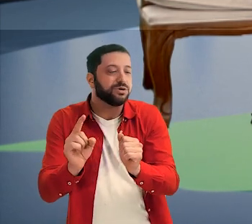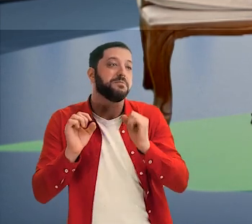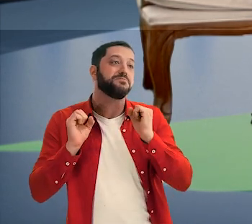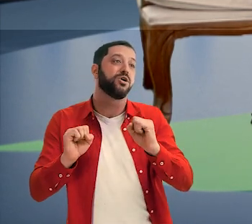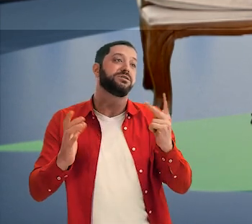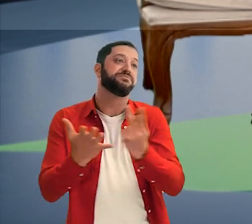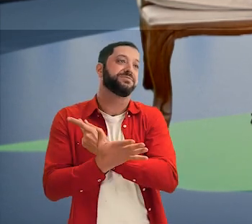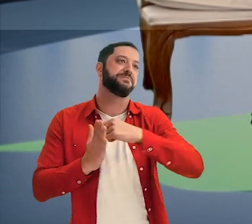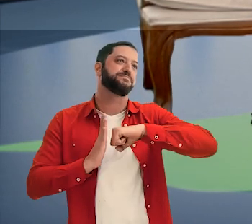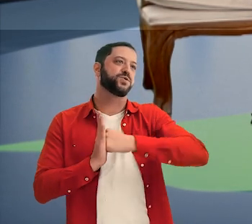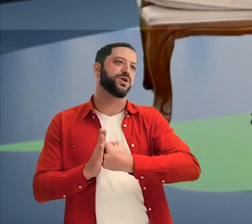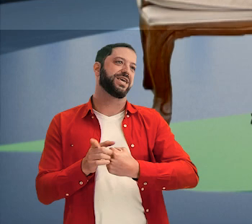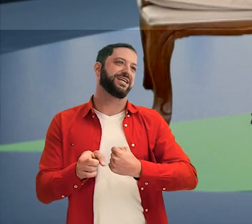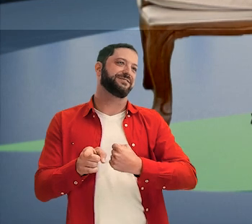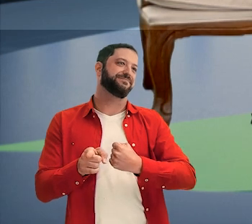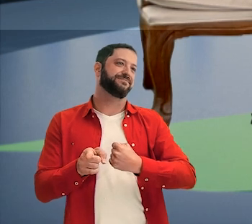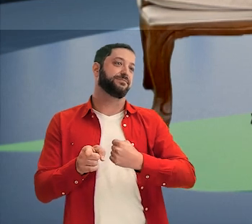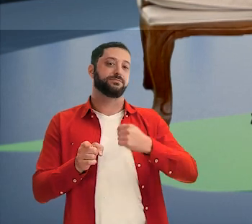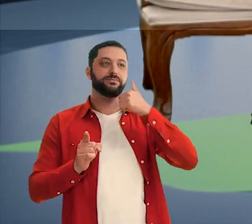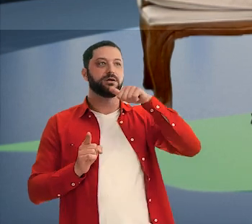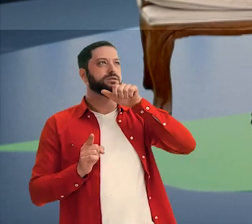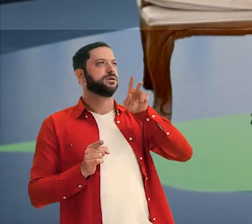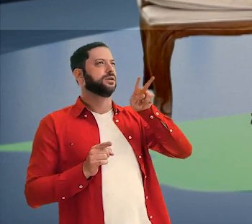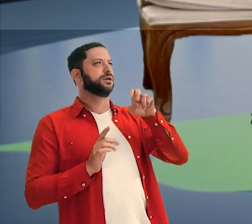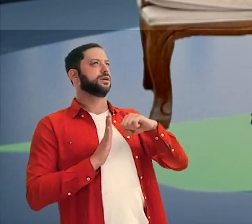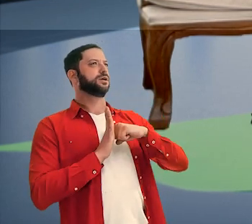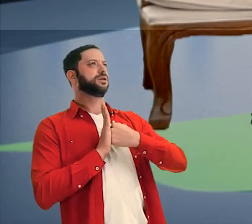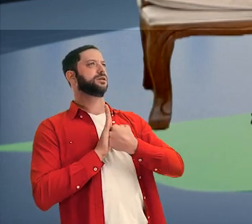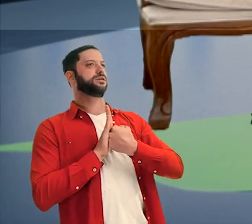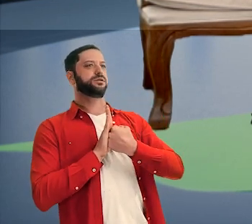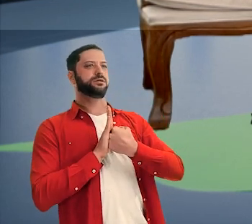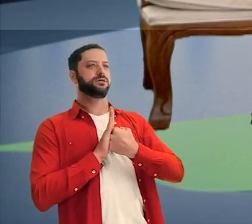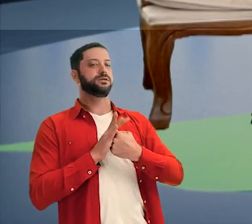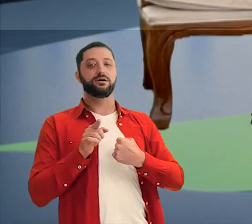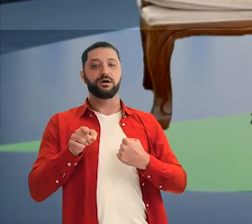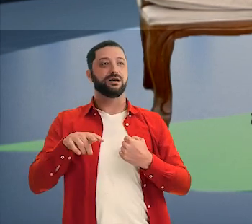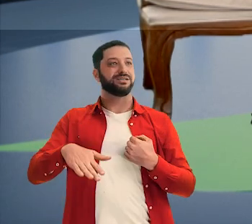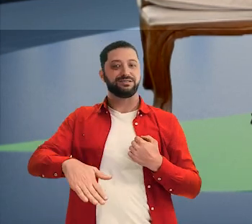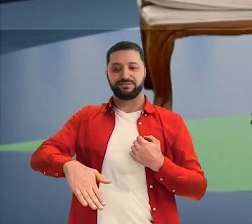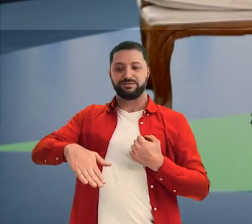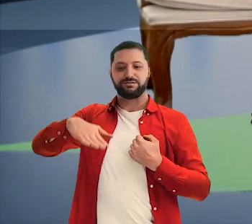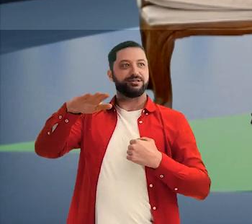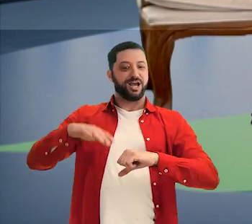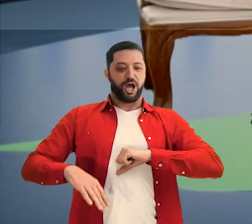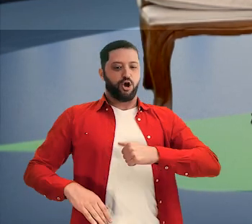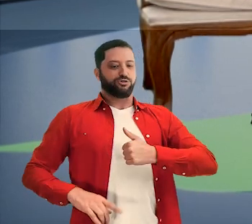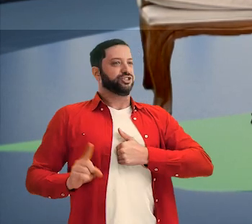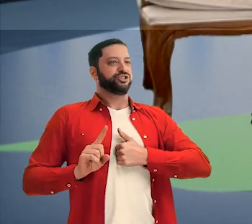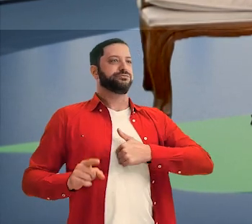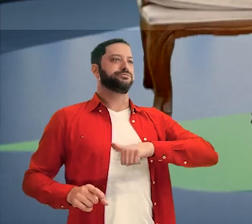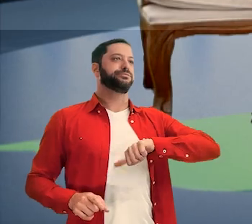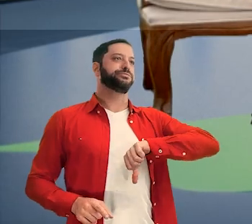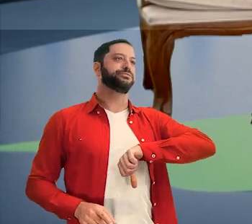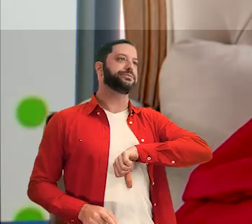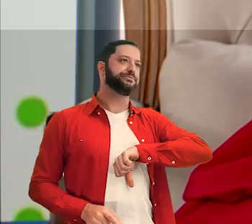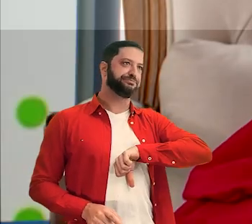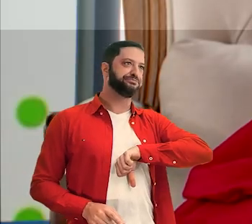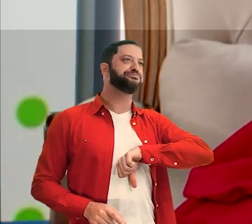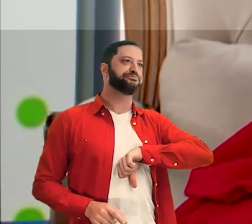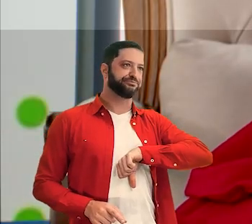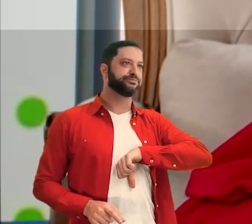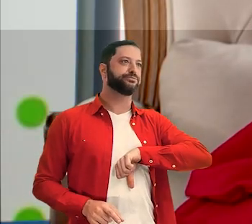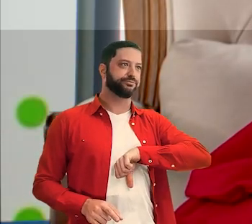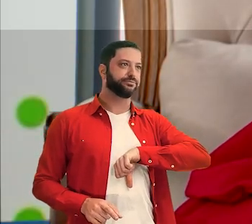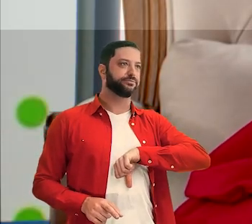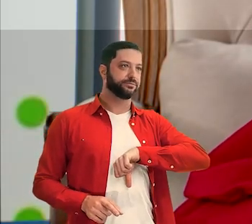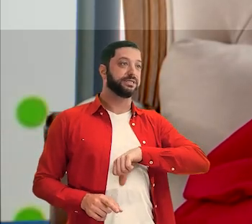muito ausente, pode causar o bloqueio com a maternidade, com a mãe. E a criança, ela cresce com a autoestima